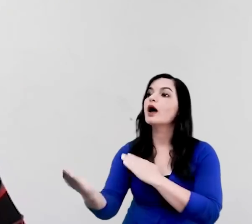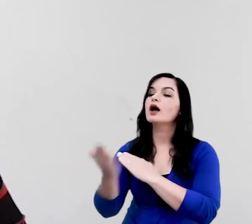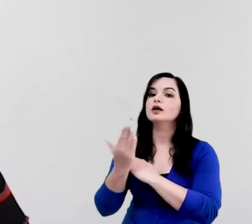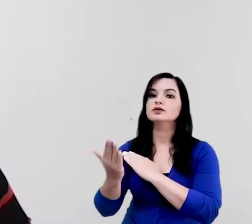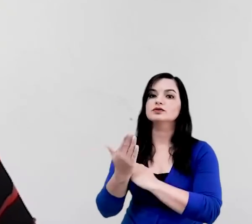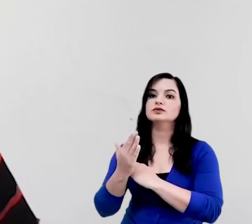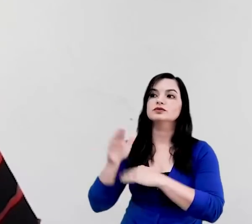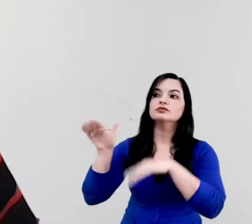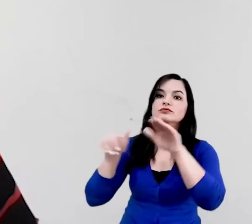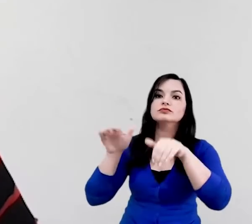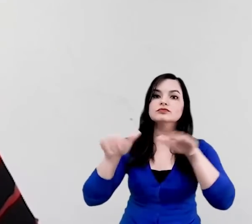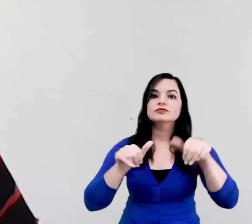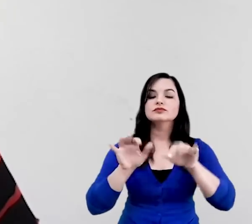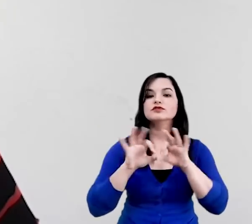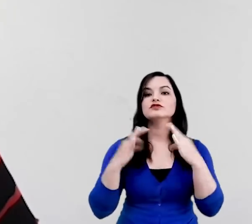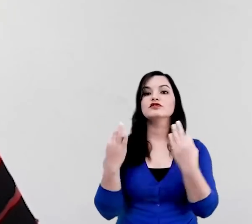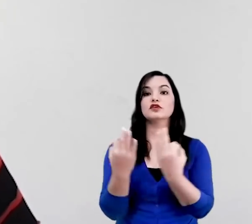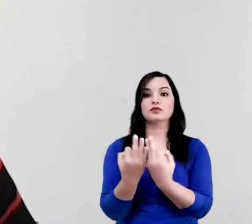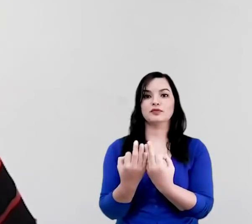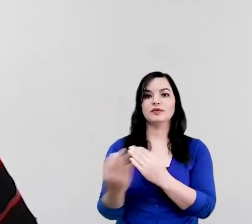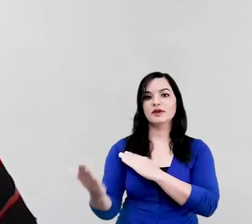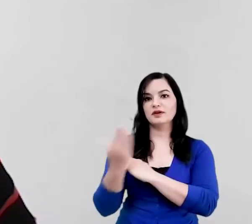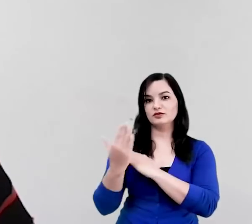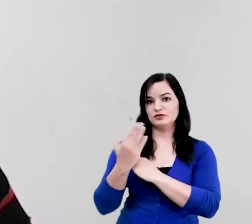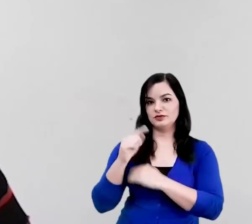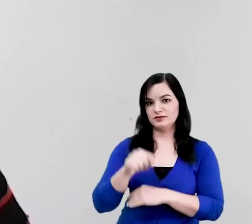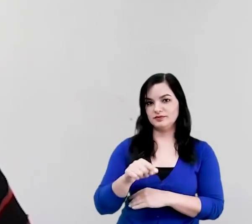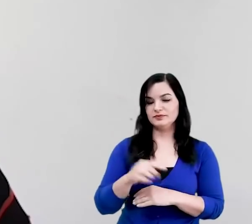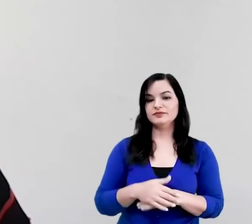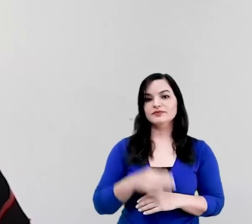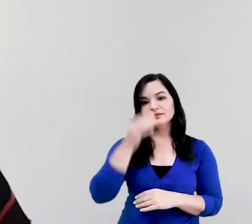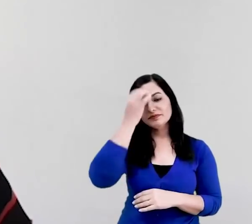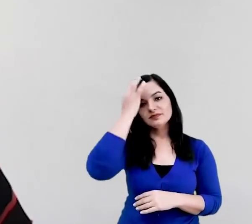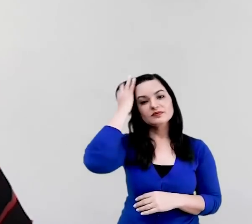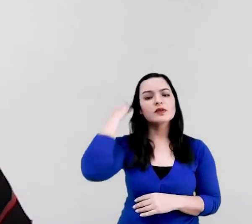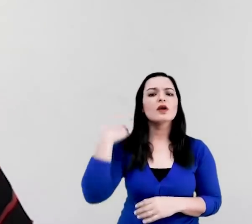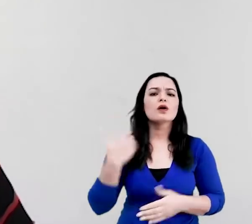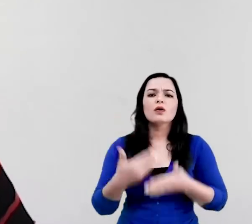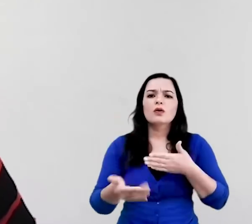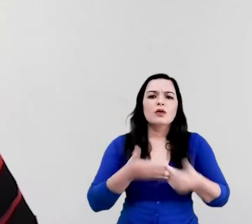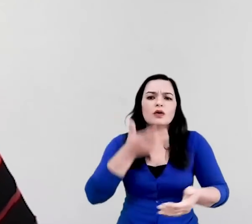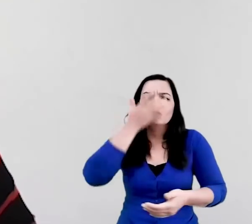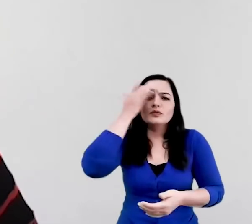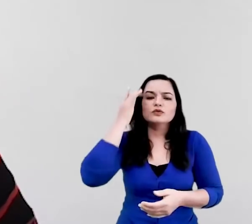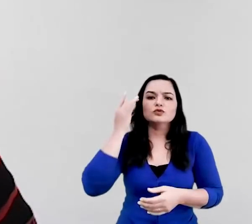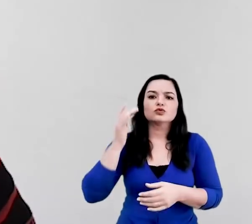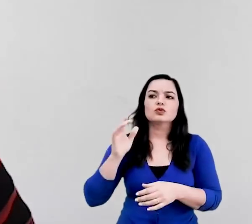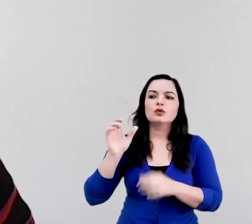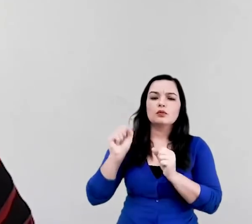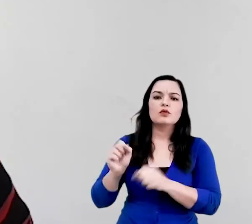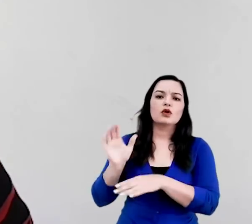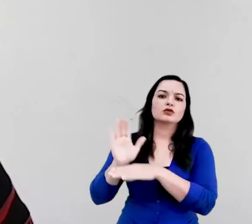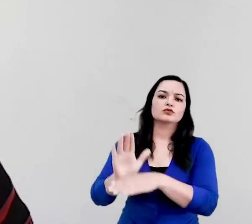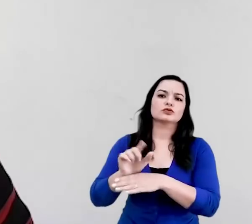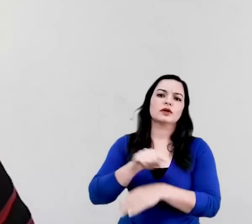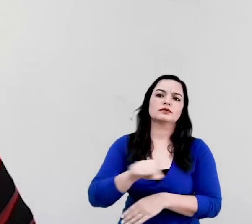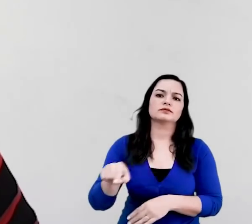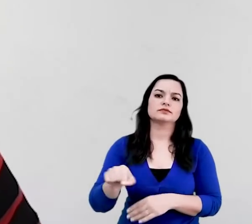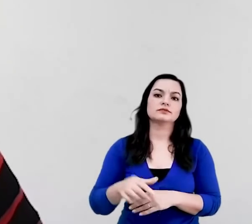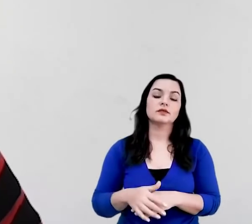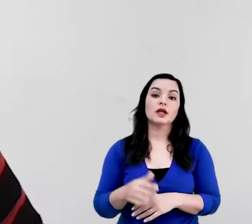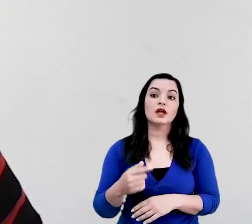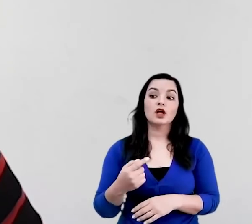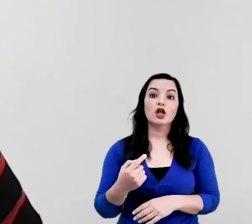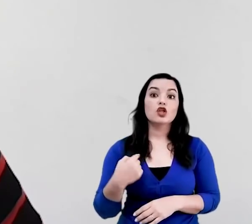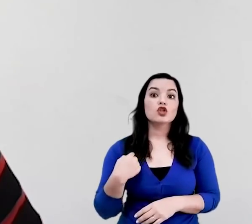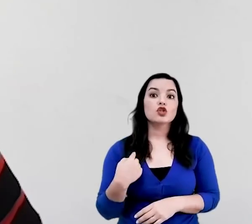estão em casa com vocês. Pode ser qualquer pessoa, tá? Como a gente tem pouco tempo junto,